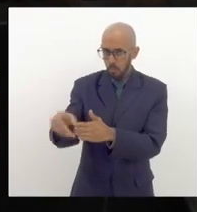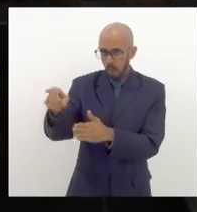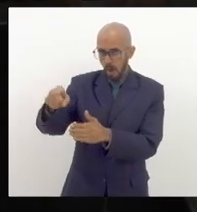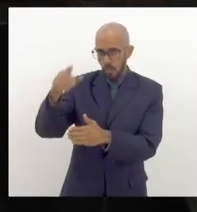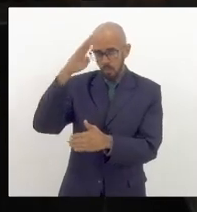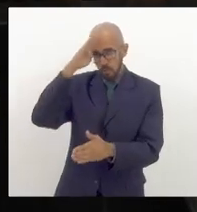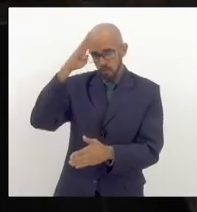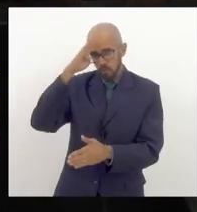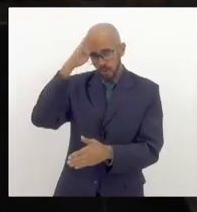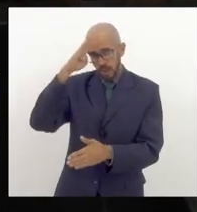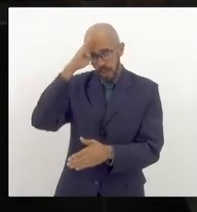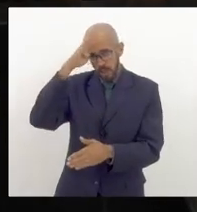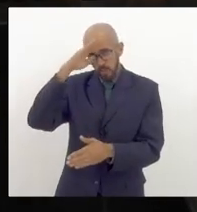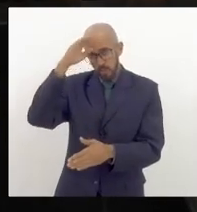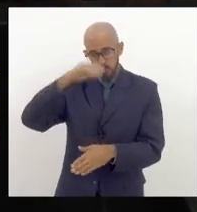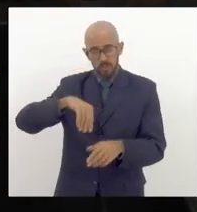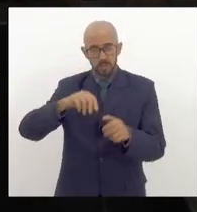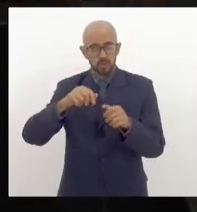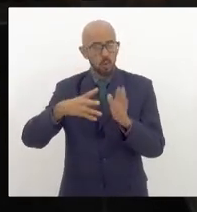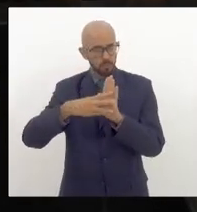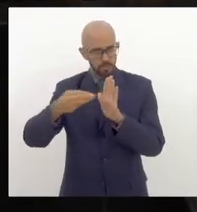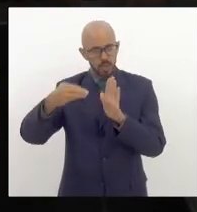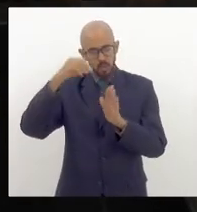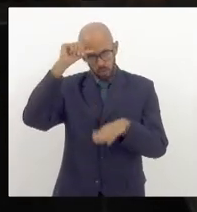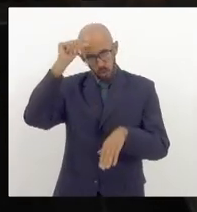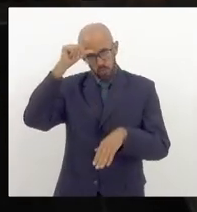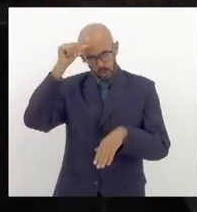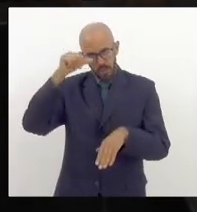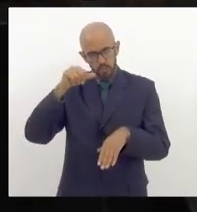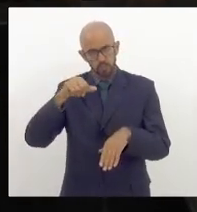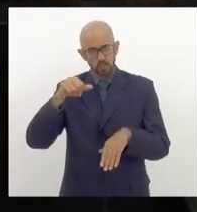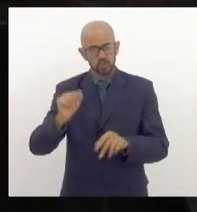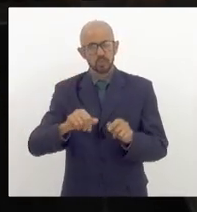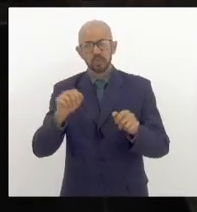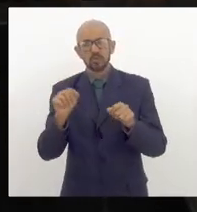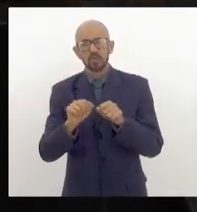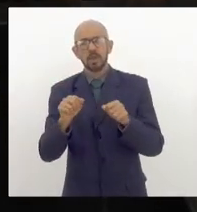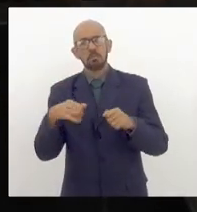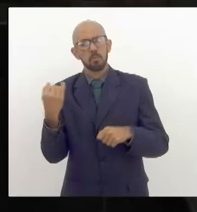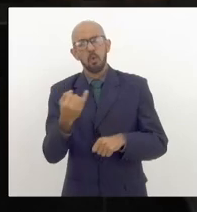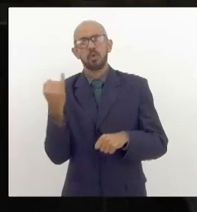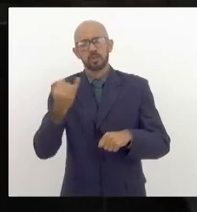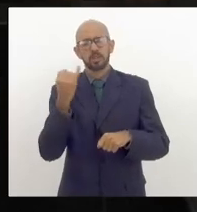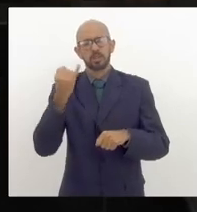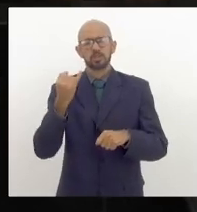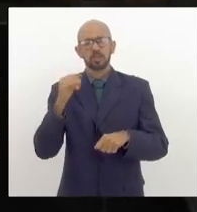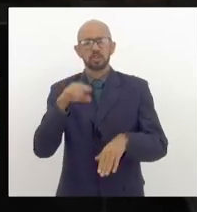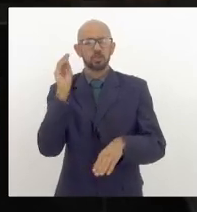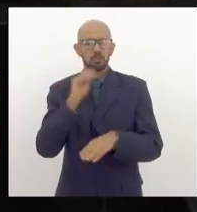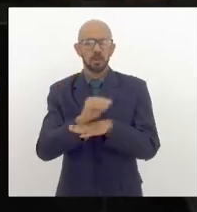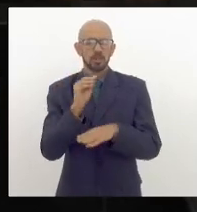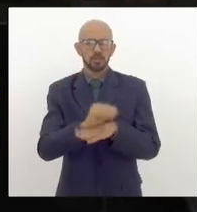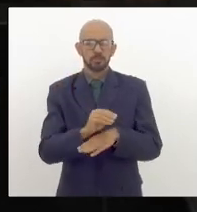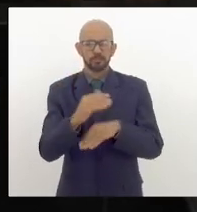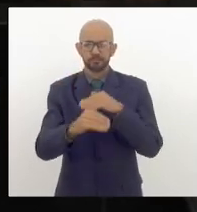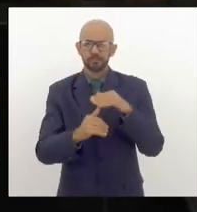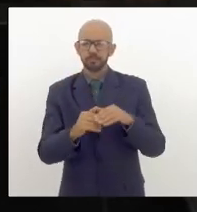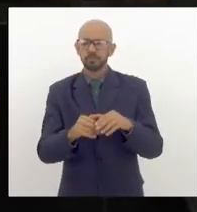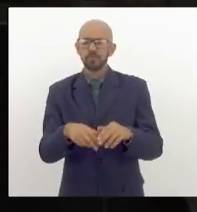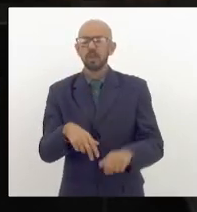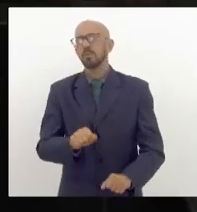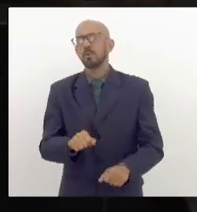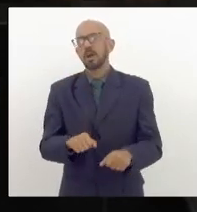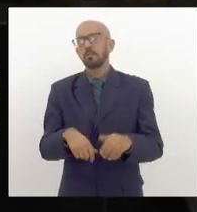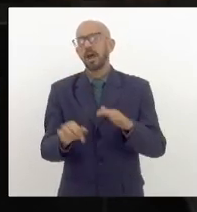Cláudio Castro inclusive nas práticas esposas como esta mas é importante preservar e salvaguardar a fundação se